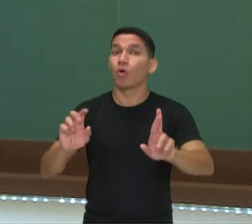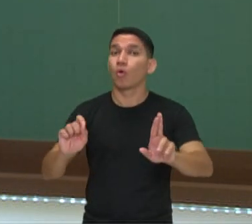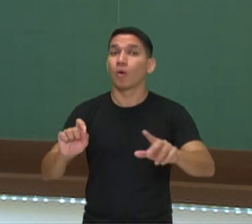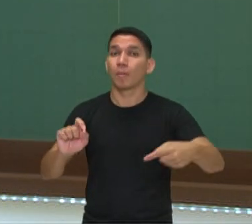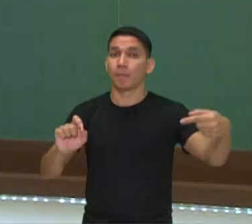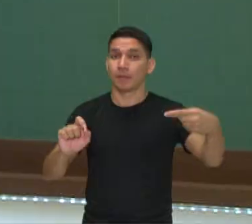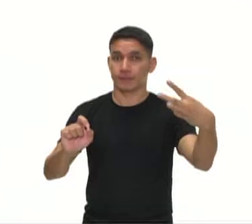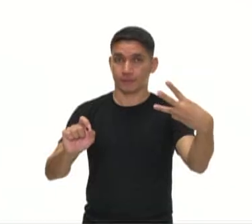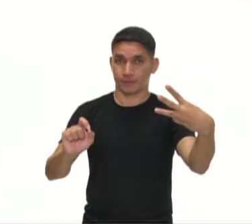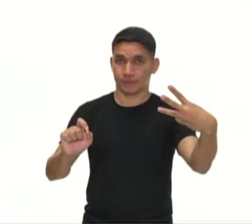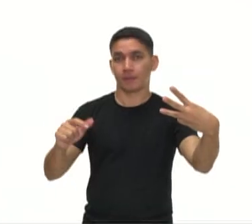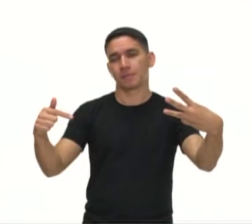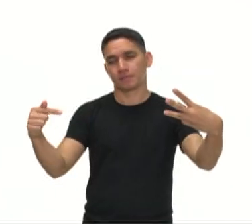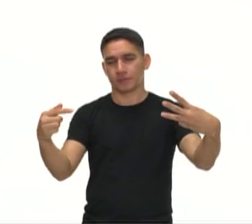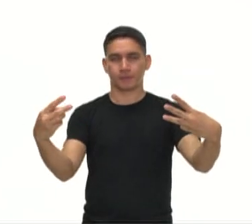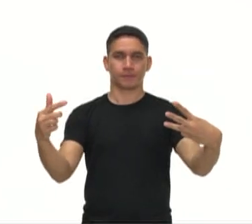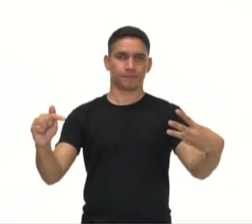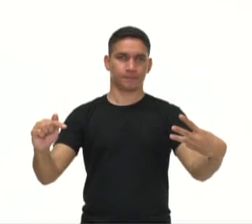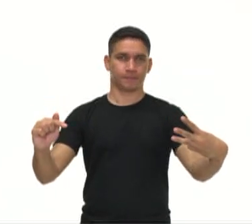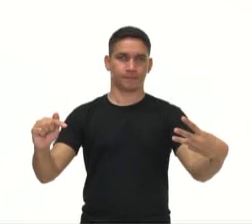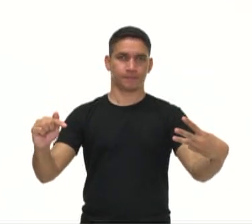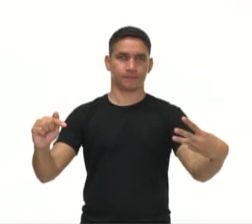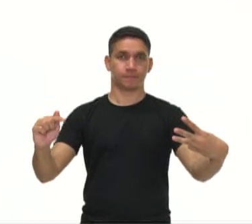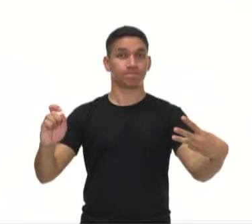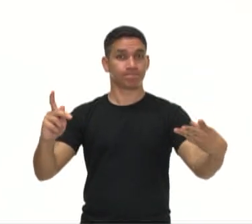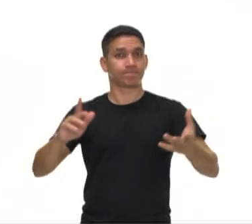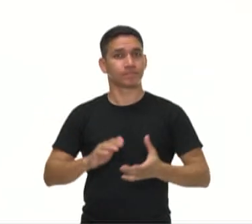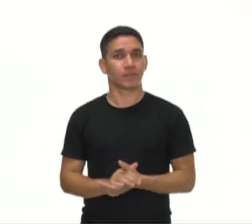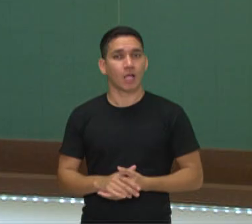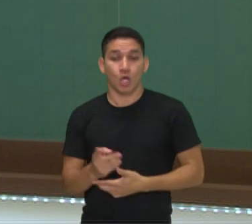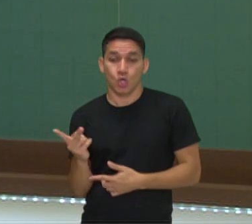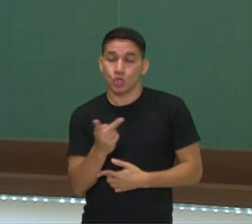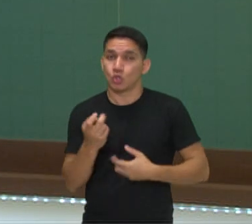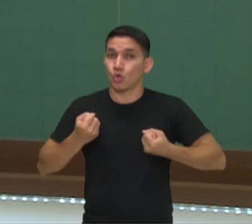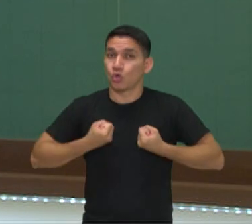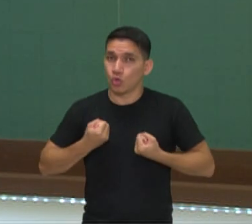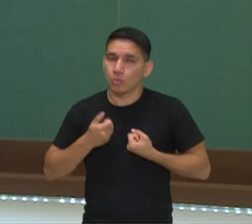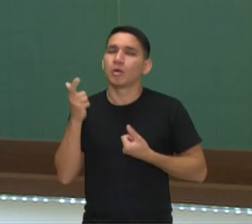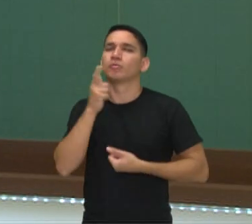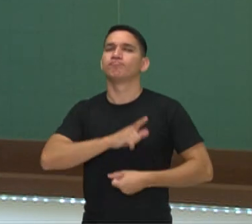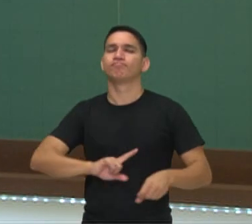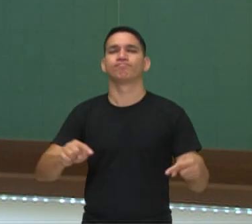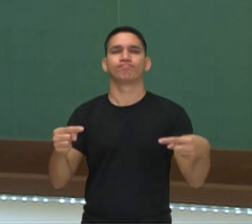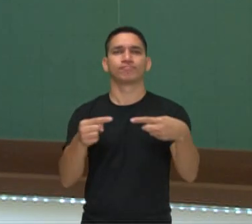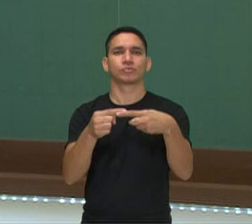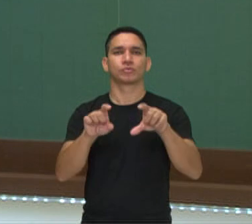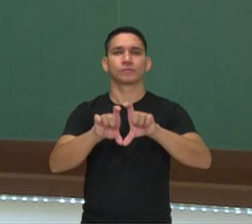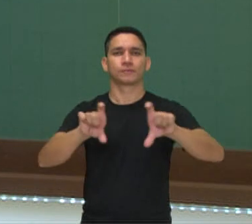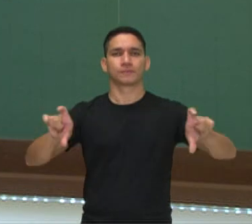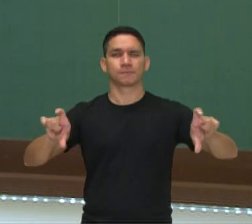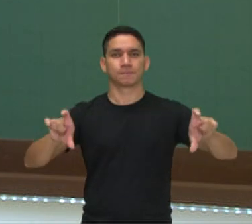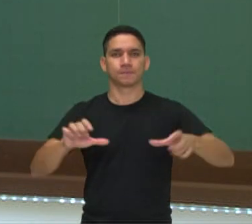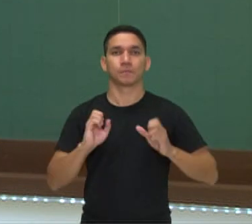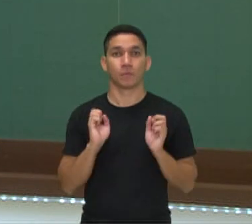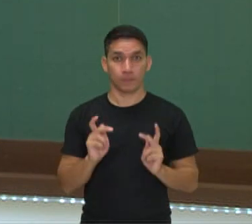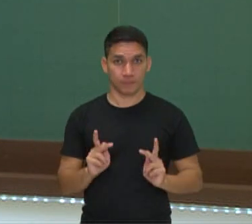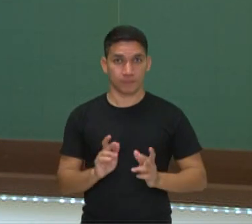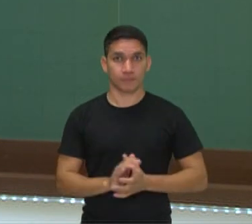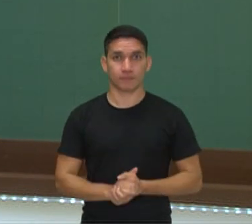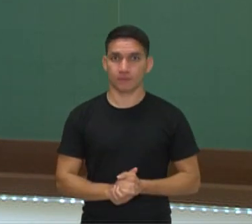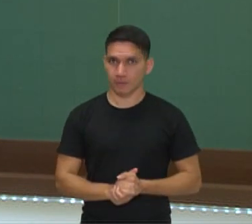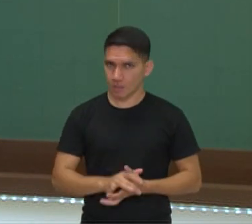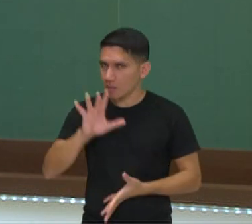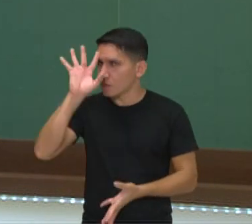menos 3 e menos 7. São os dois números que satisfazem a nossa equação, ok?